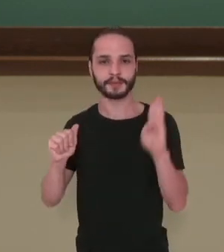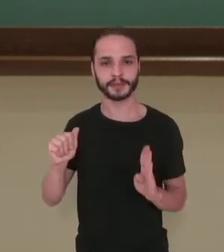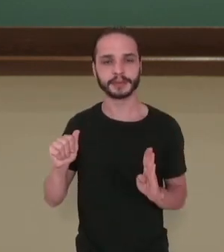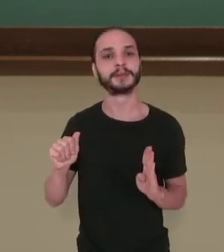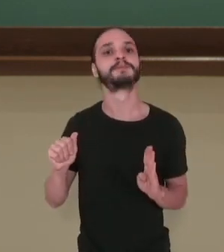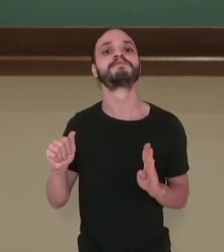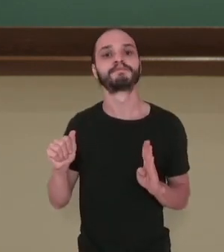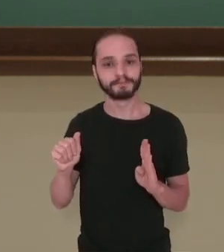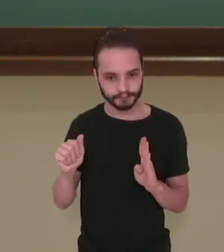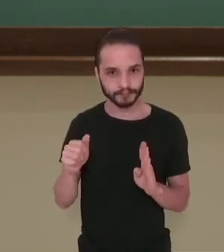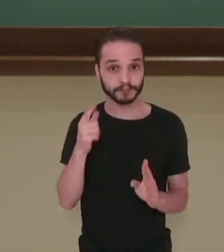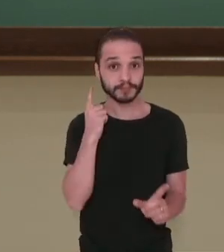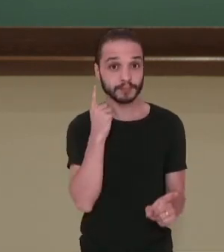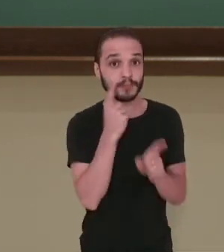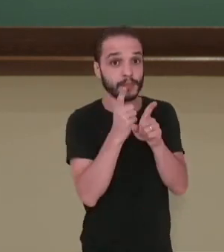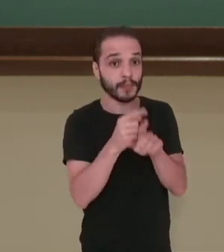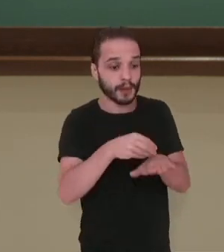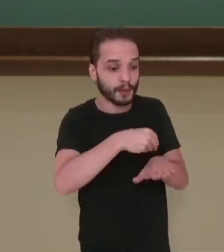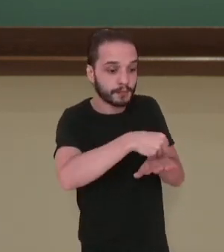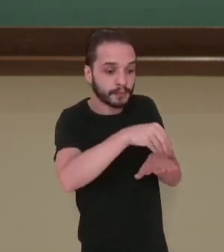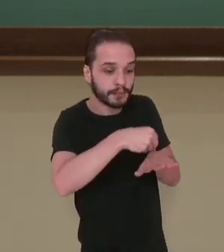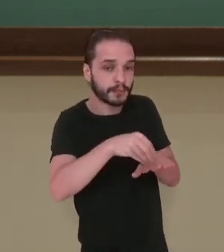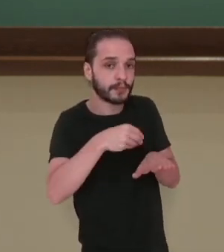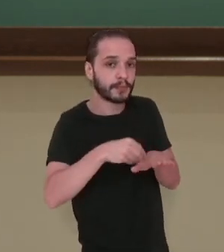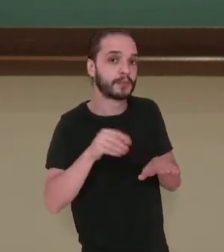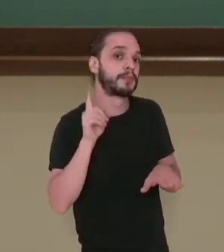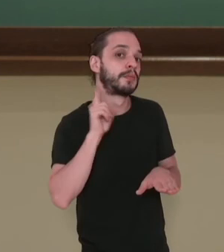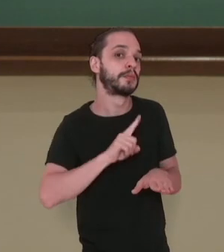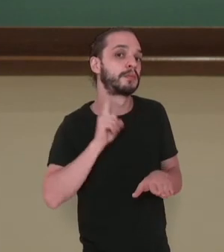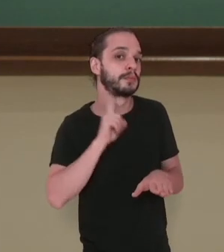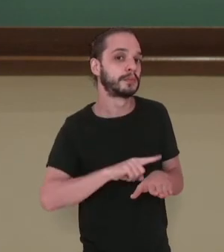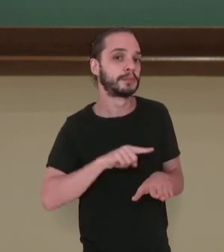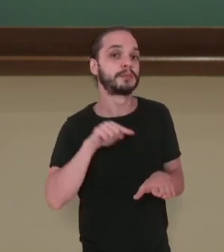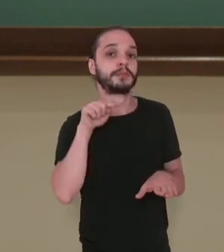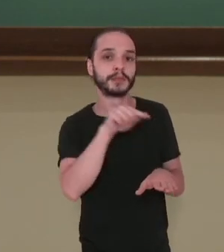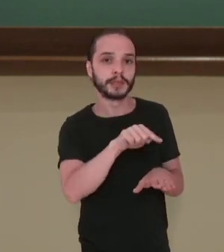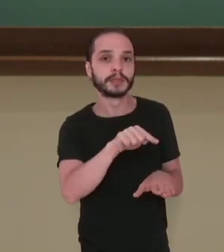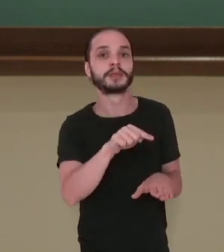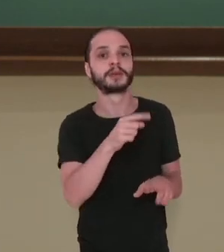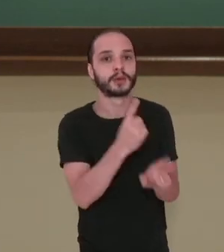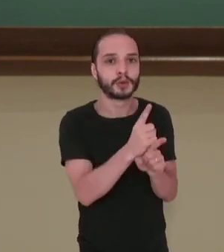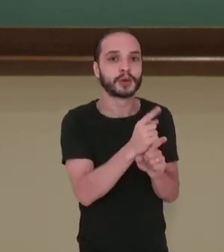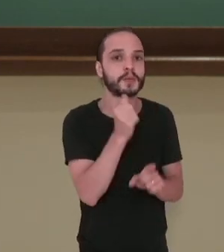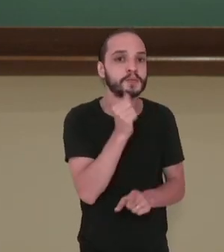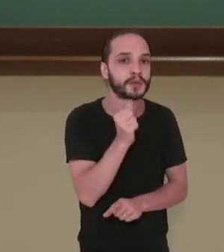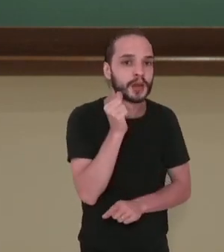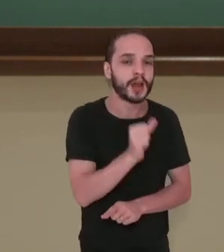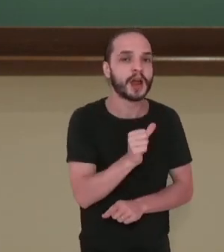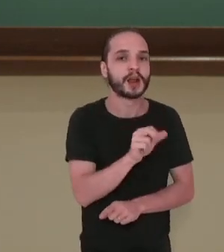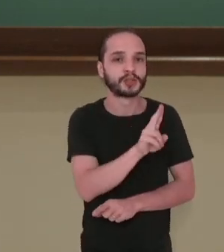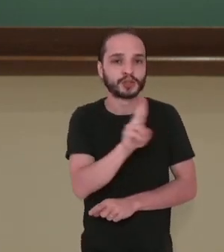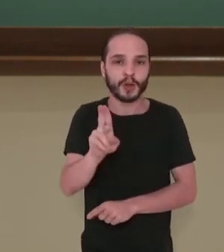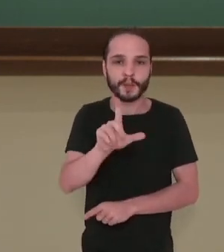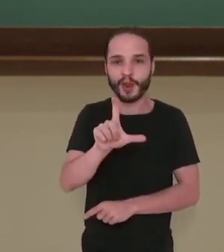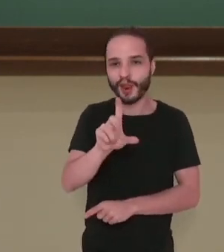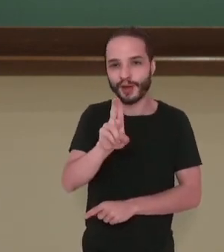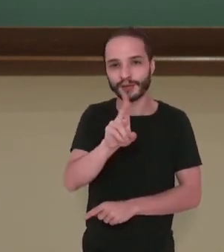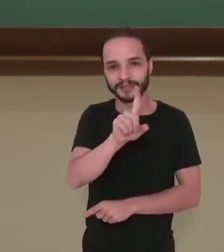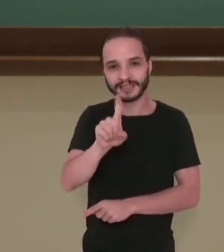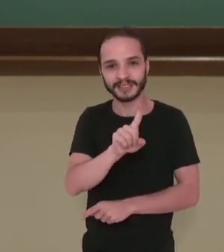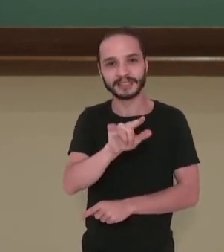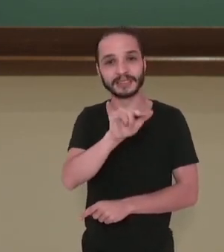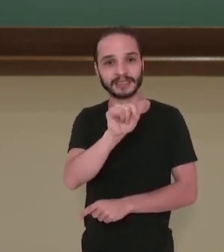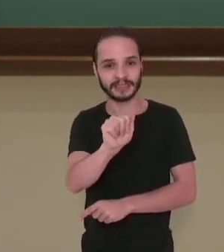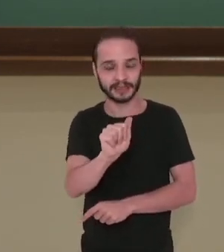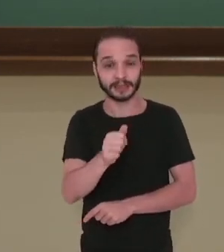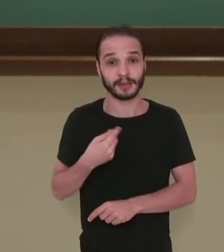momento que encontraram fósseis em Minas Gerais, em Lagoa Santa, né, especificamente de uma mulher que chamaram de Luzia, que